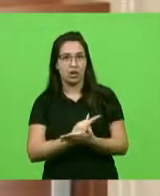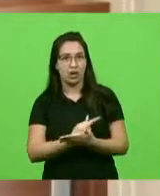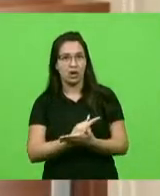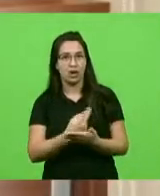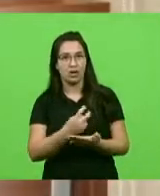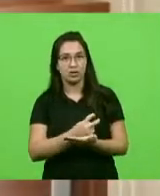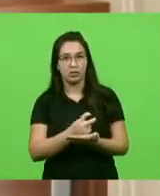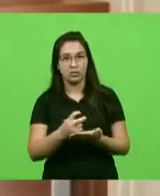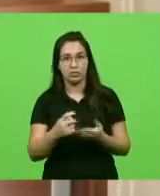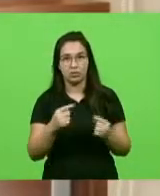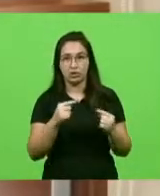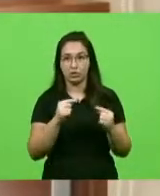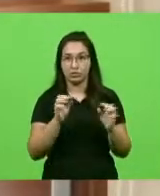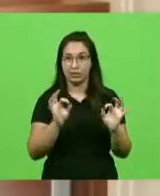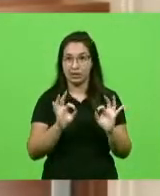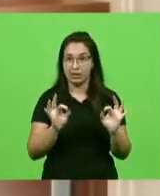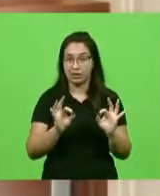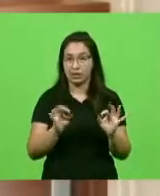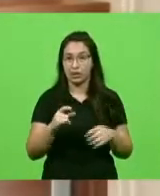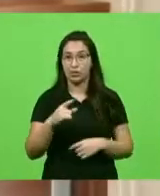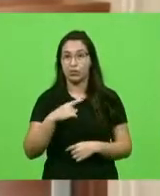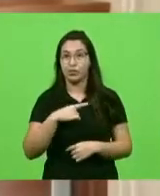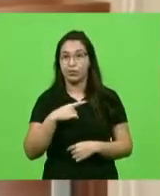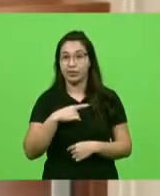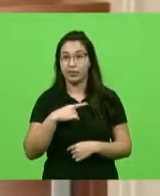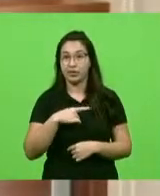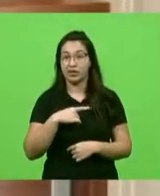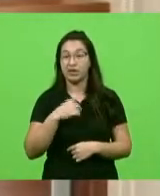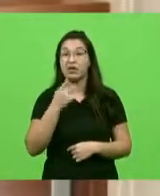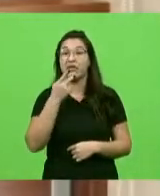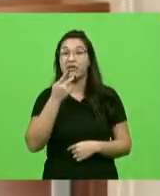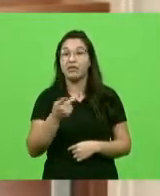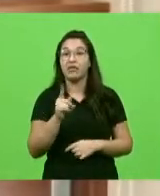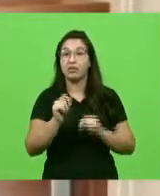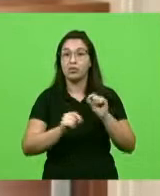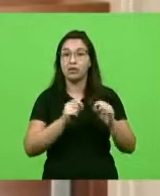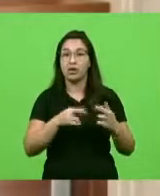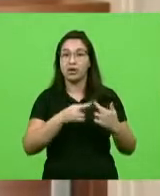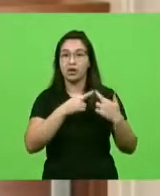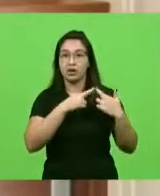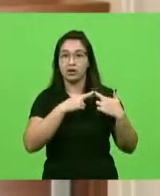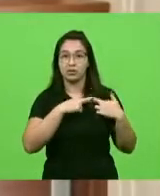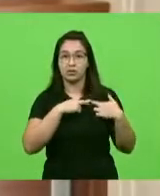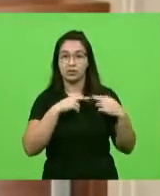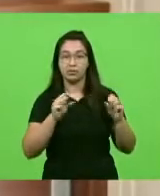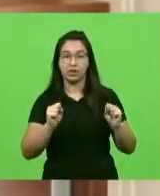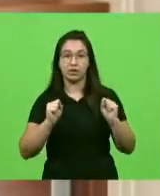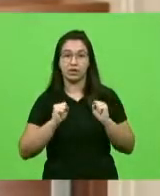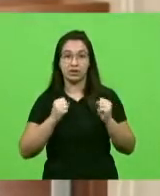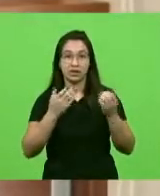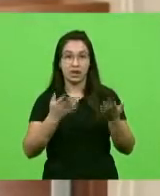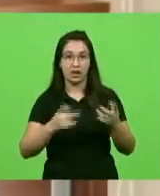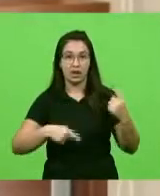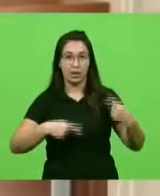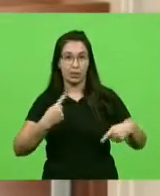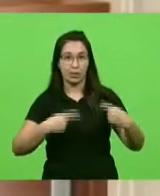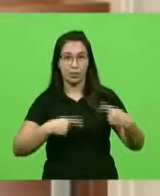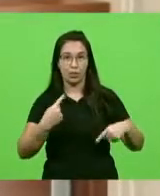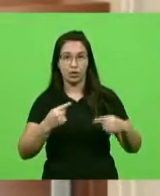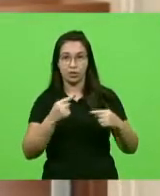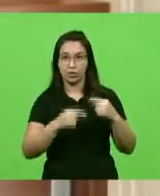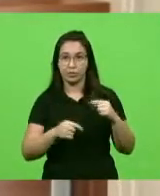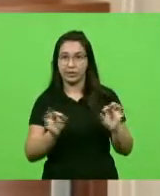impeachment, tenham o condão de isentar a responsabilidade política do governador perante o povo